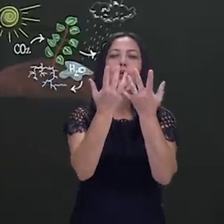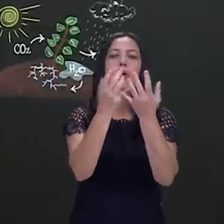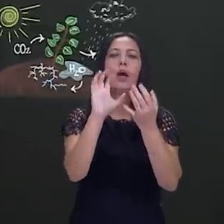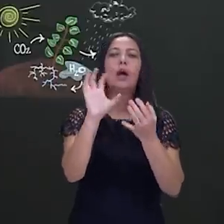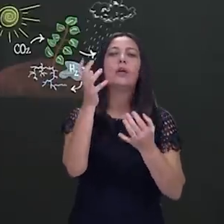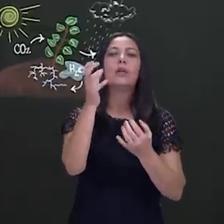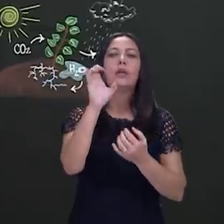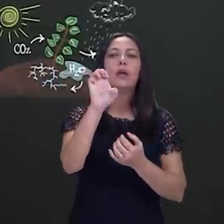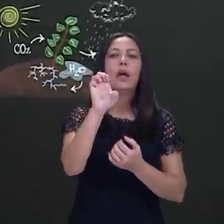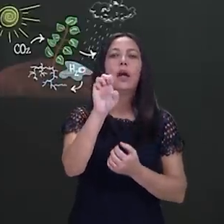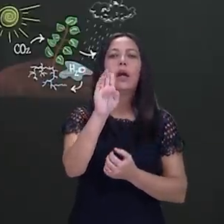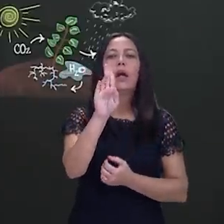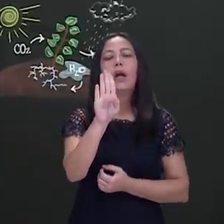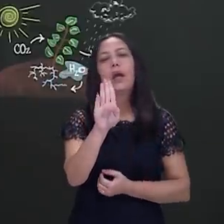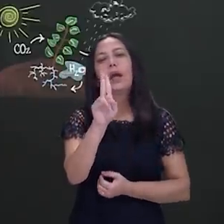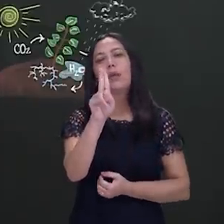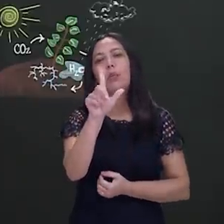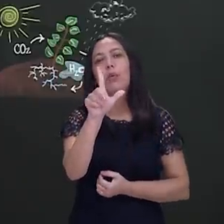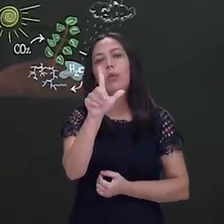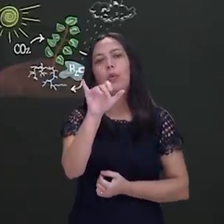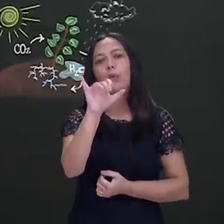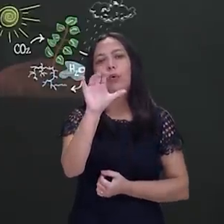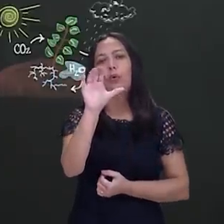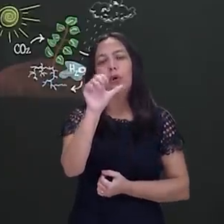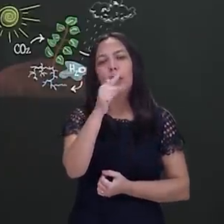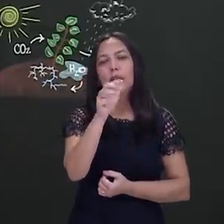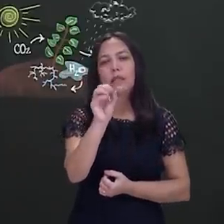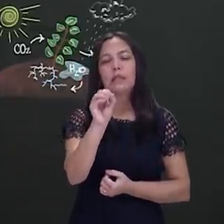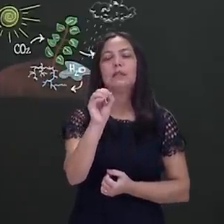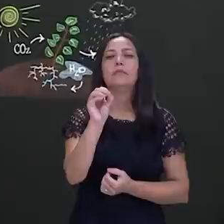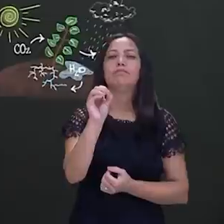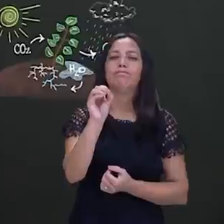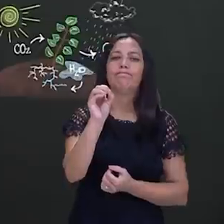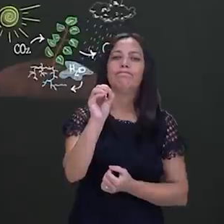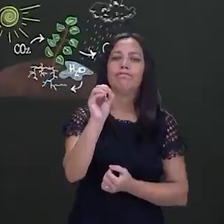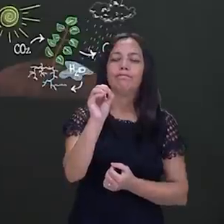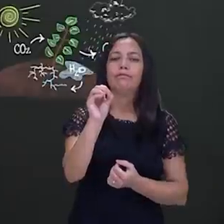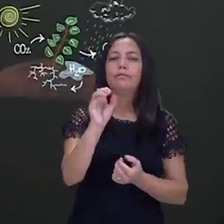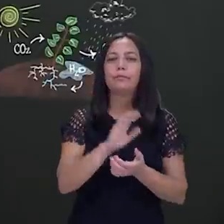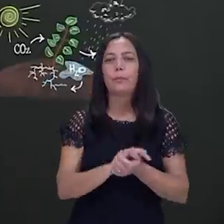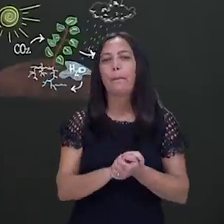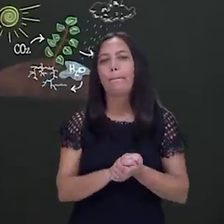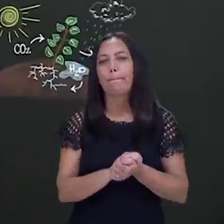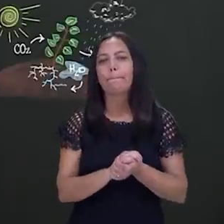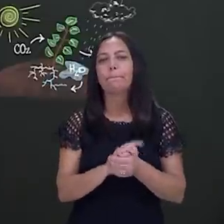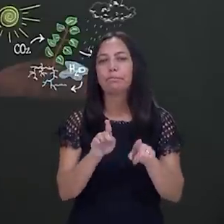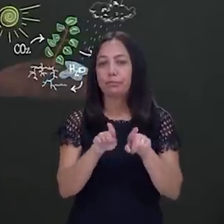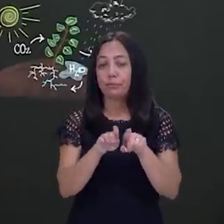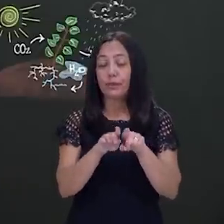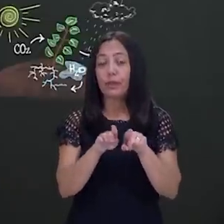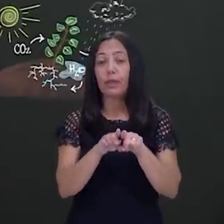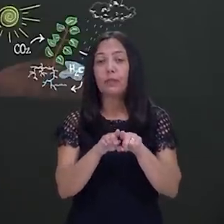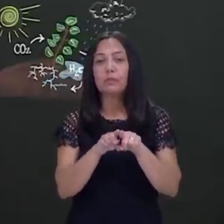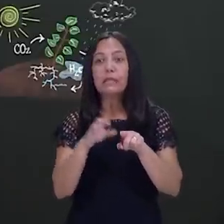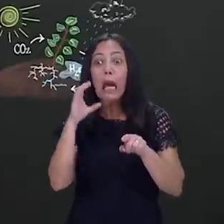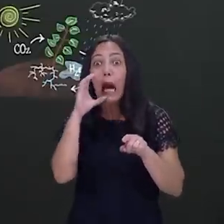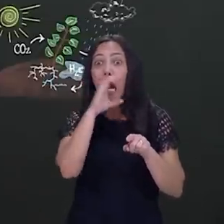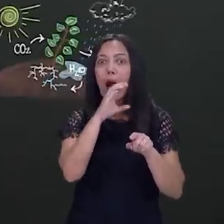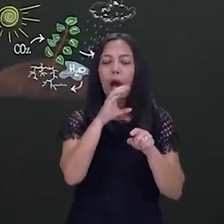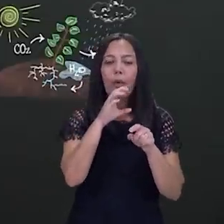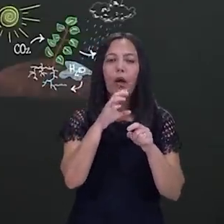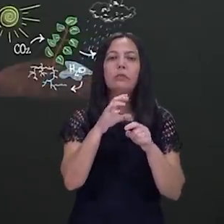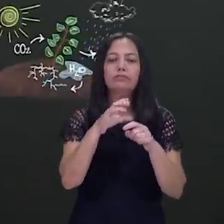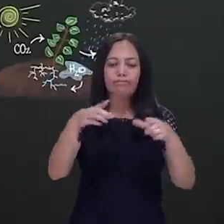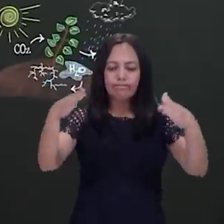É vaporização? É, de um outro tipo, um subtipo. Ebulição. Tranquilo? E se for muito rápido? Imagina